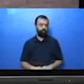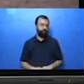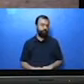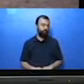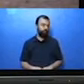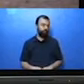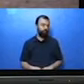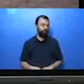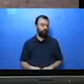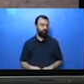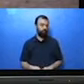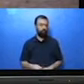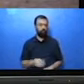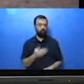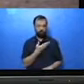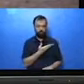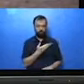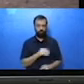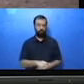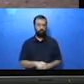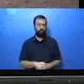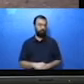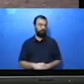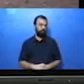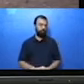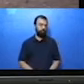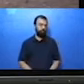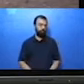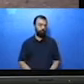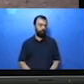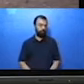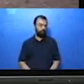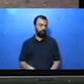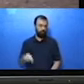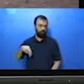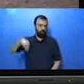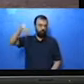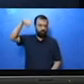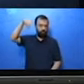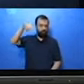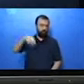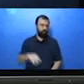Belo Horizonte. Depressão da região norte.